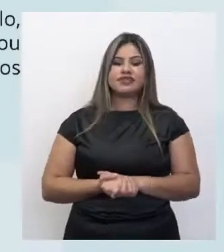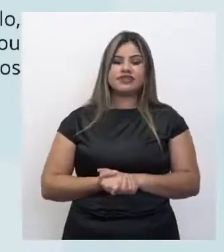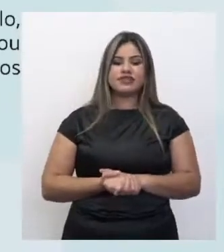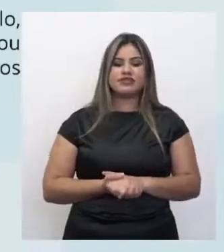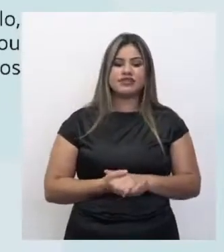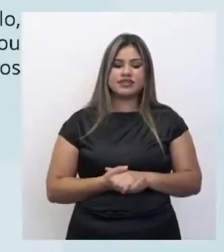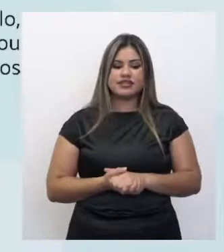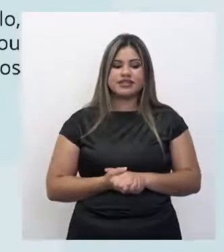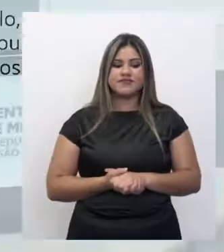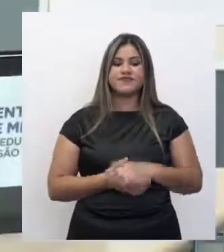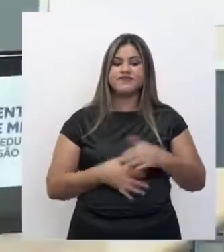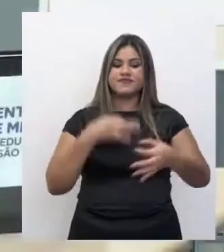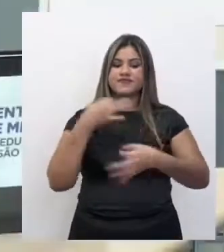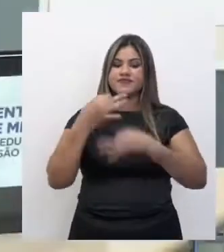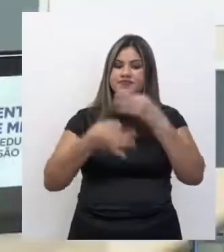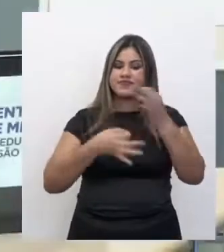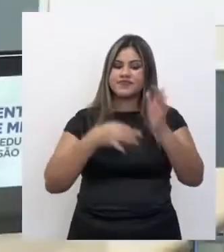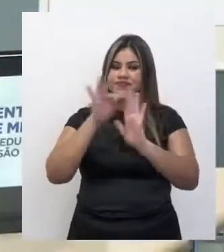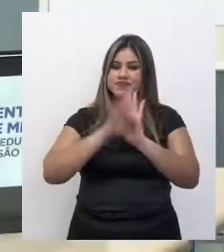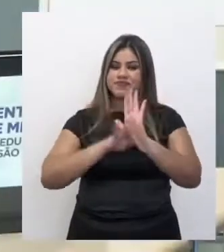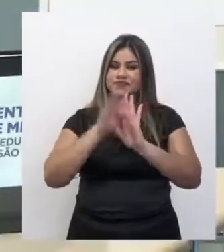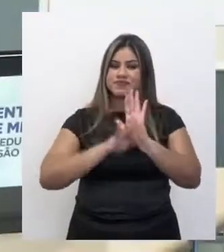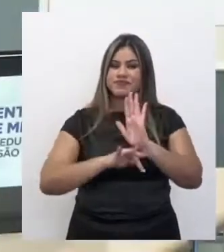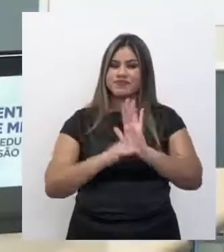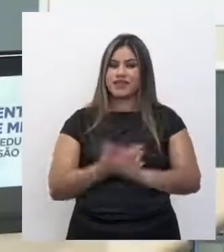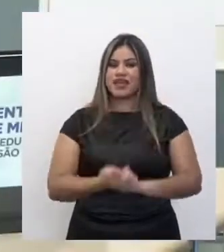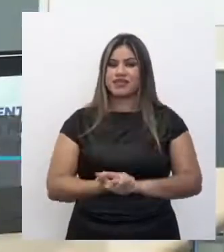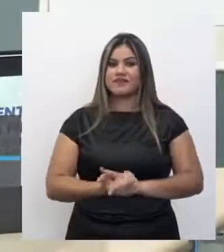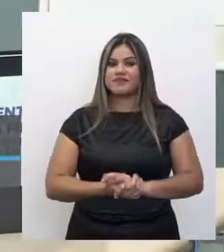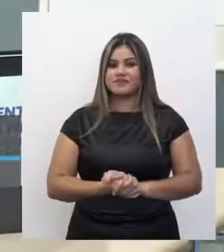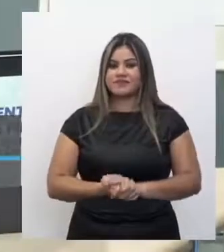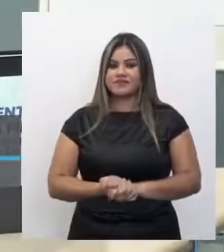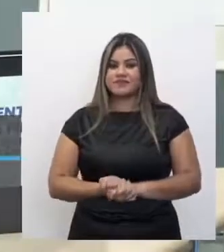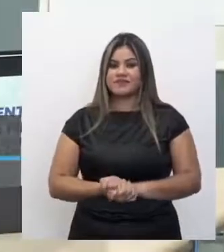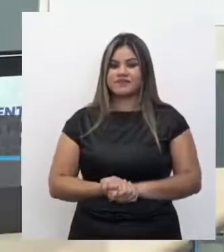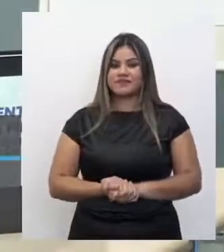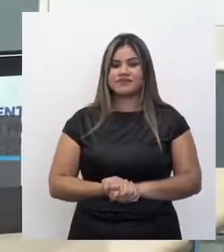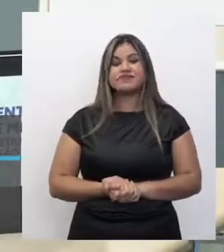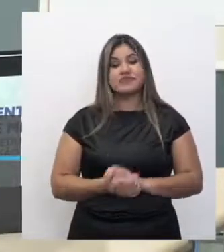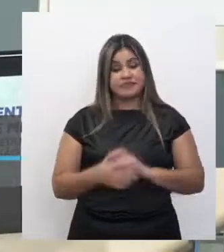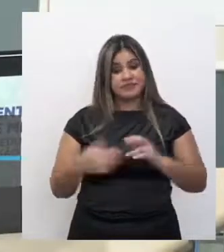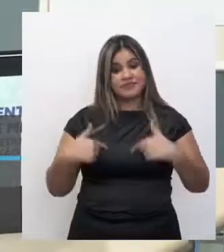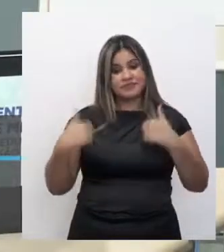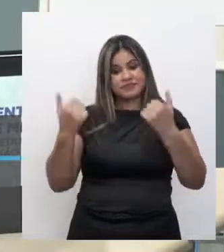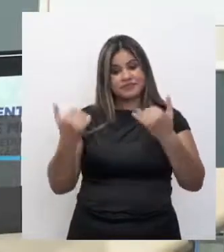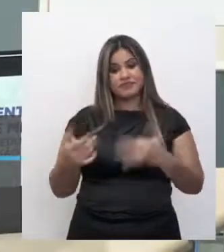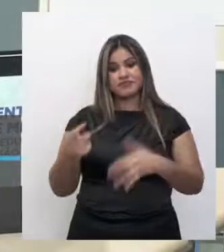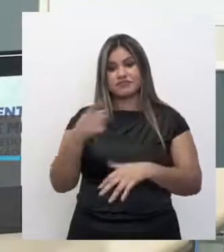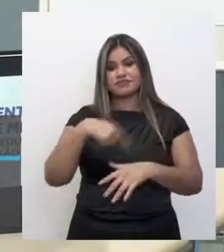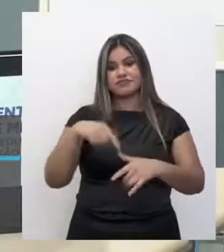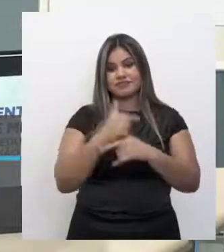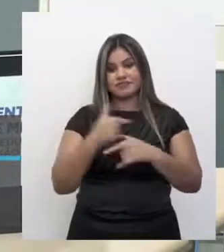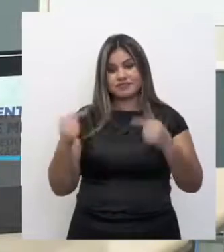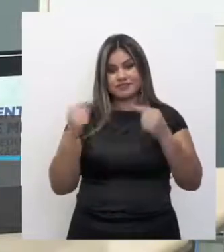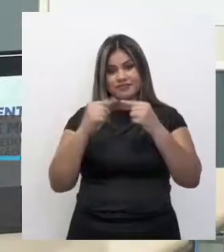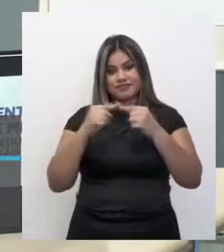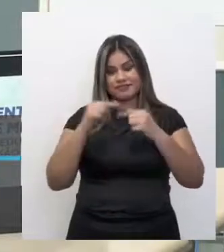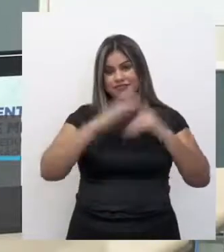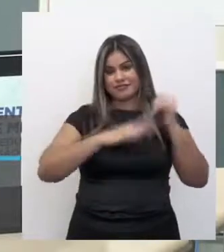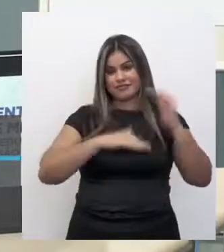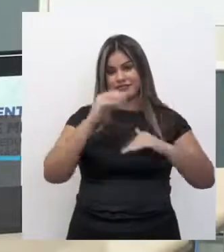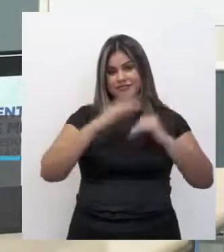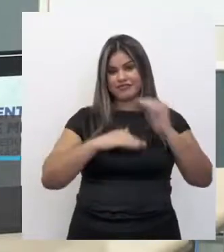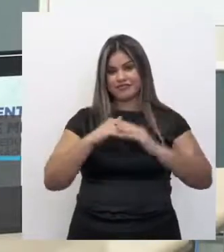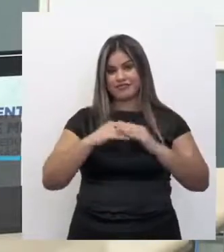argumentativos. Muito bem, muito bem. Olha só, gente, como eu disse a vocês, a gente está trabalhando nessa semana cada uma daquelas habilidades